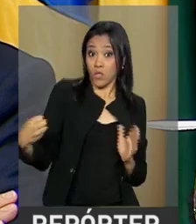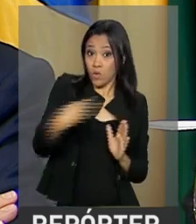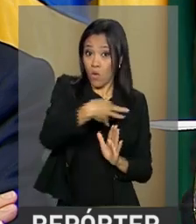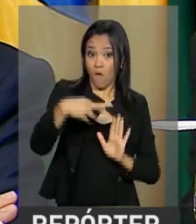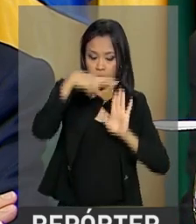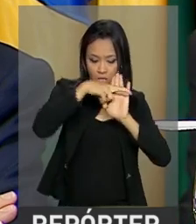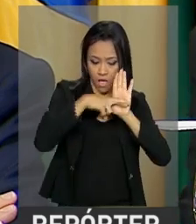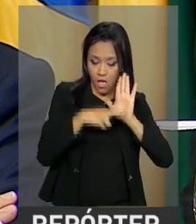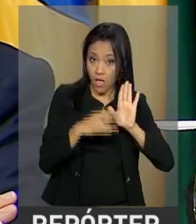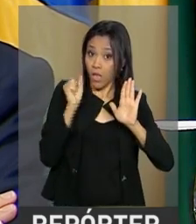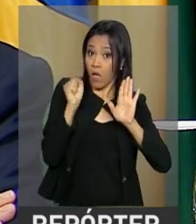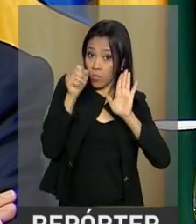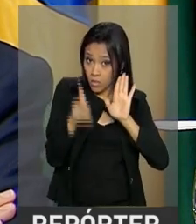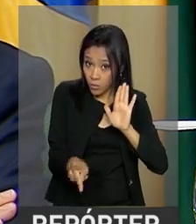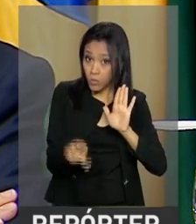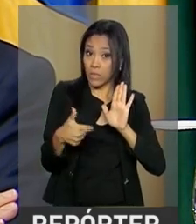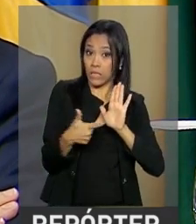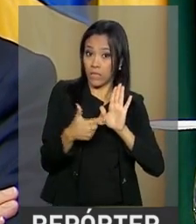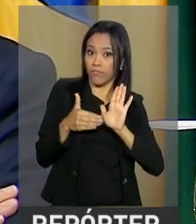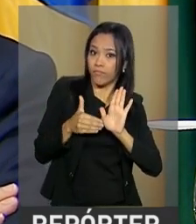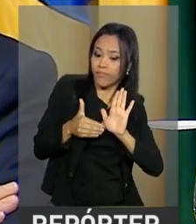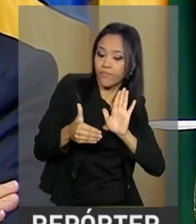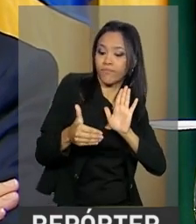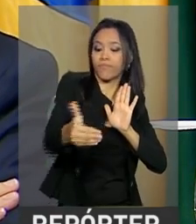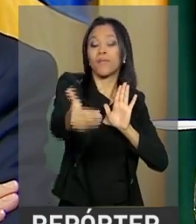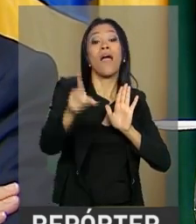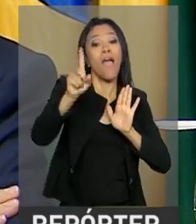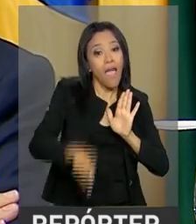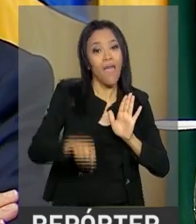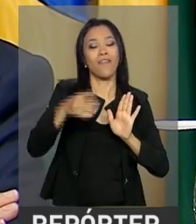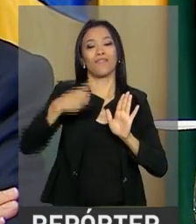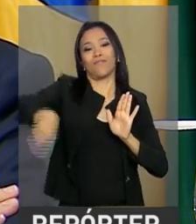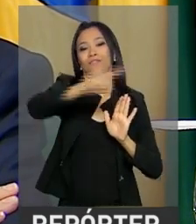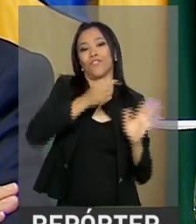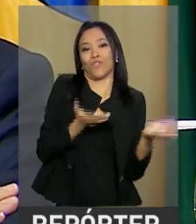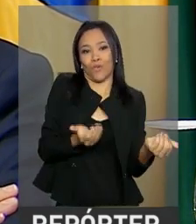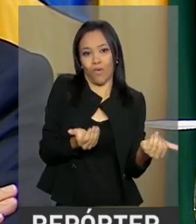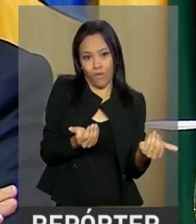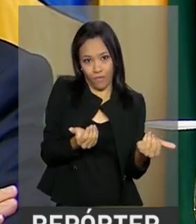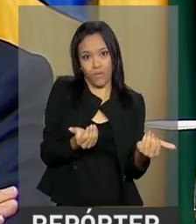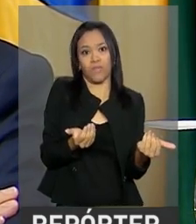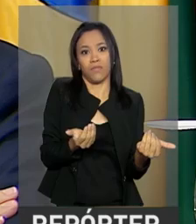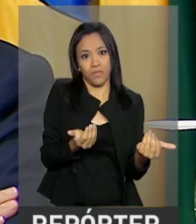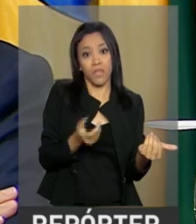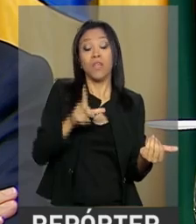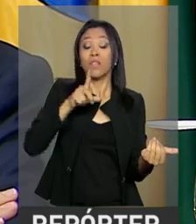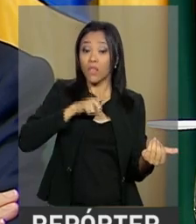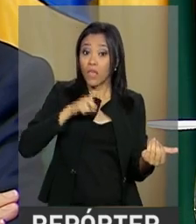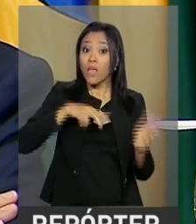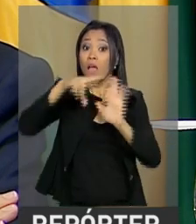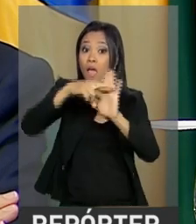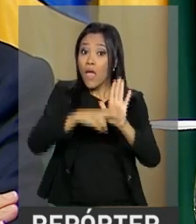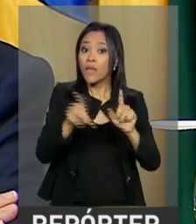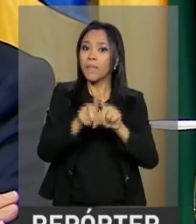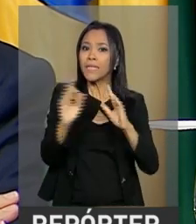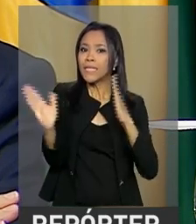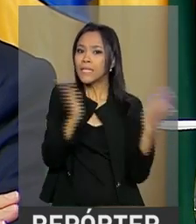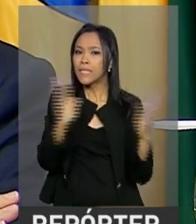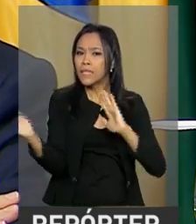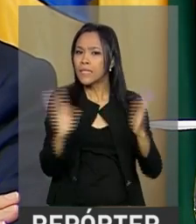regras Valerão integralmente para os mais jovens e haverá regras de transição